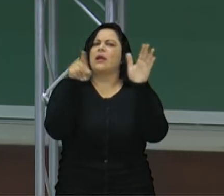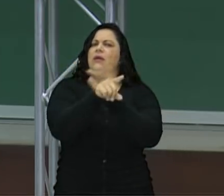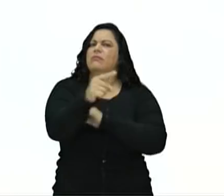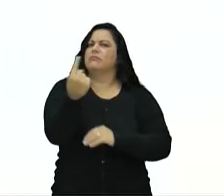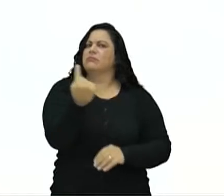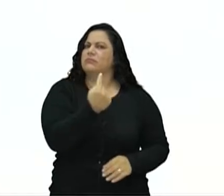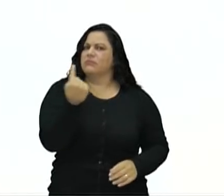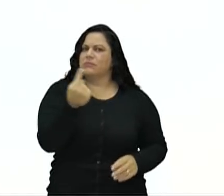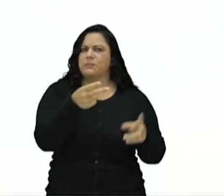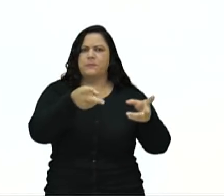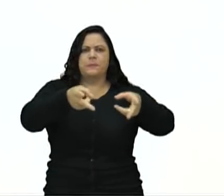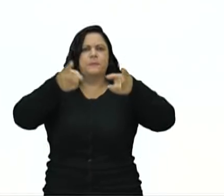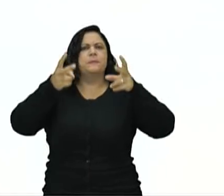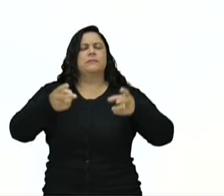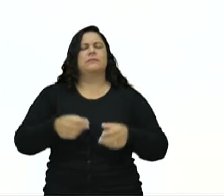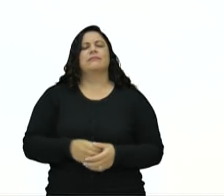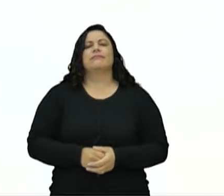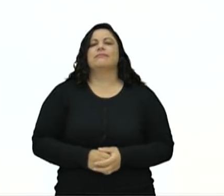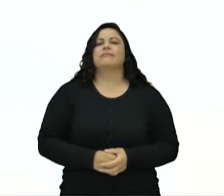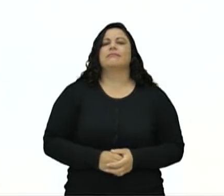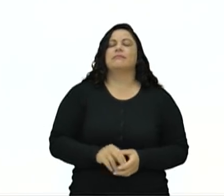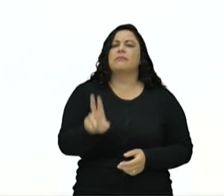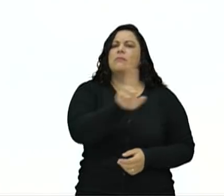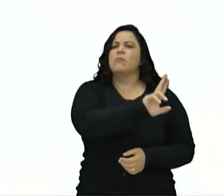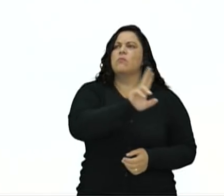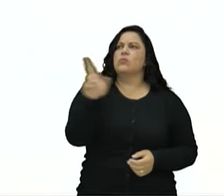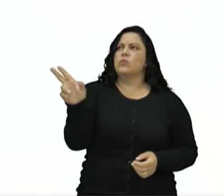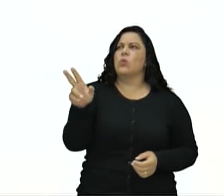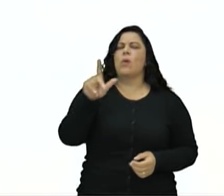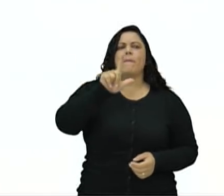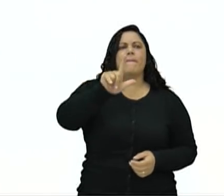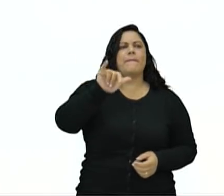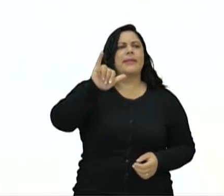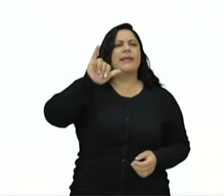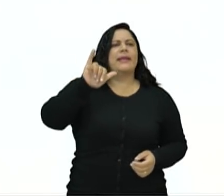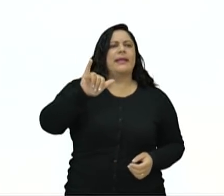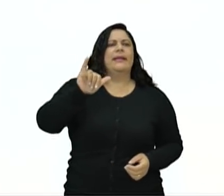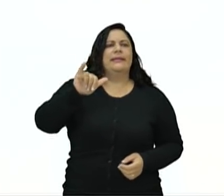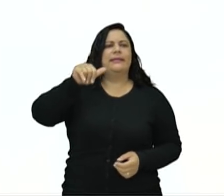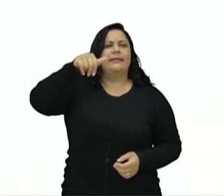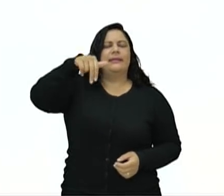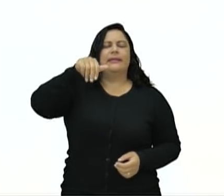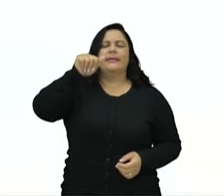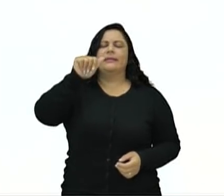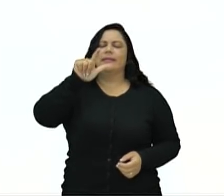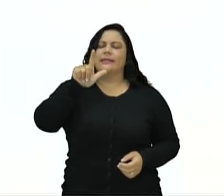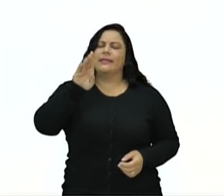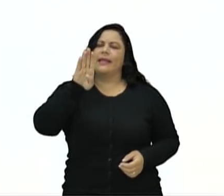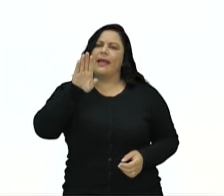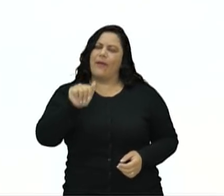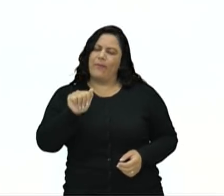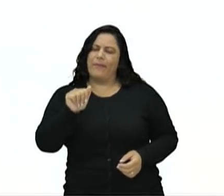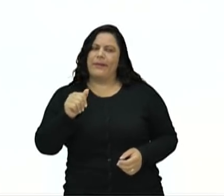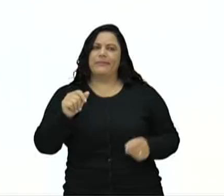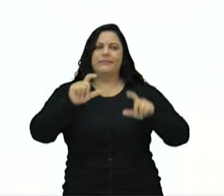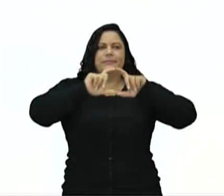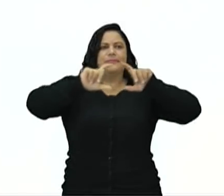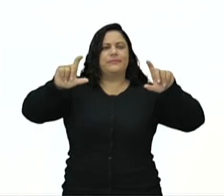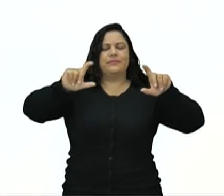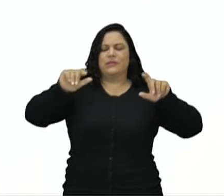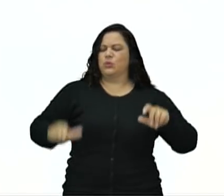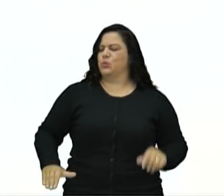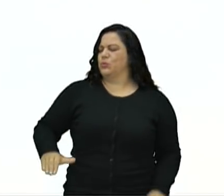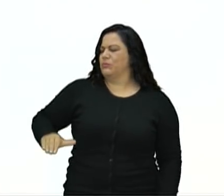observem a frase. Meu nome é Linalba. Desde que me entendo por gente, tenho fascínio pela leitura e escrita.